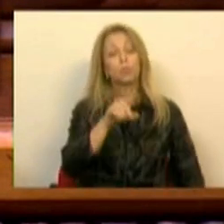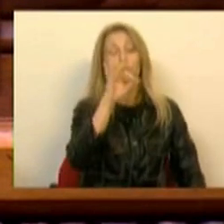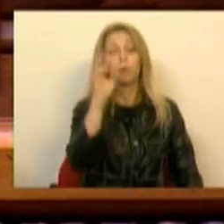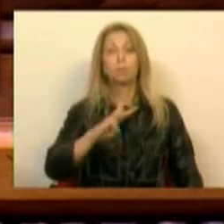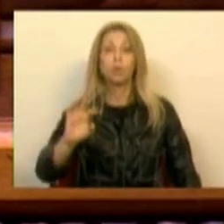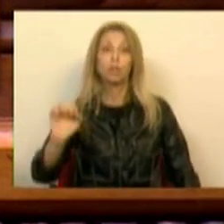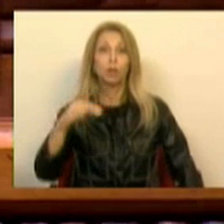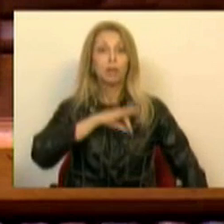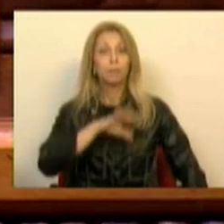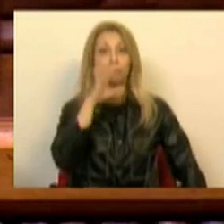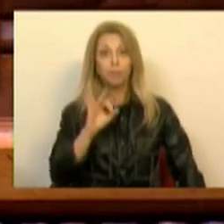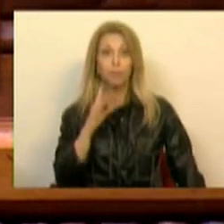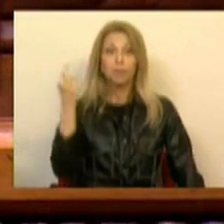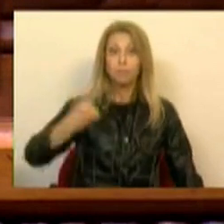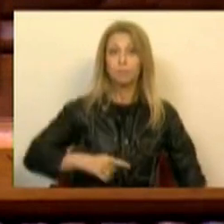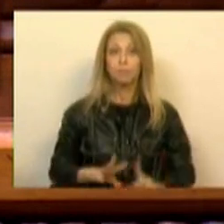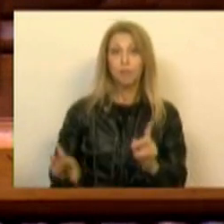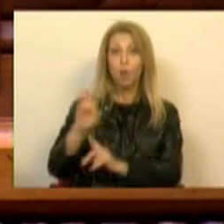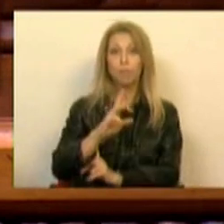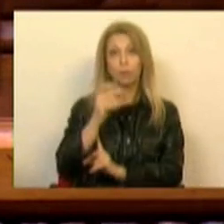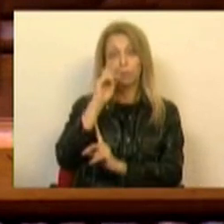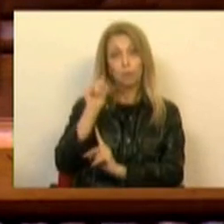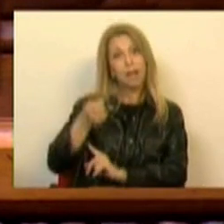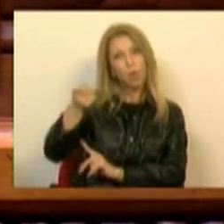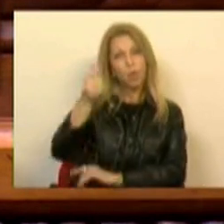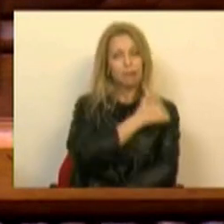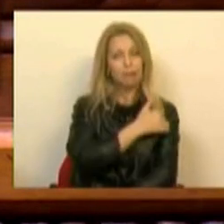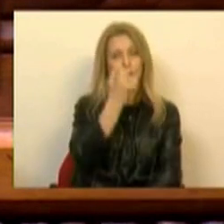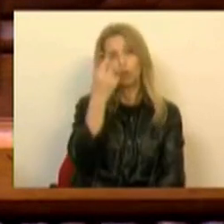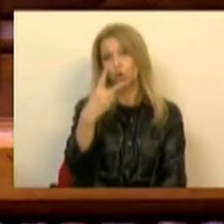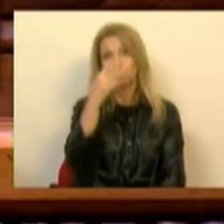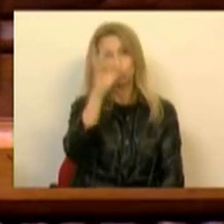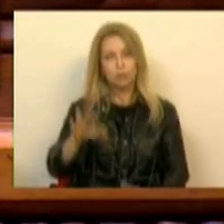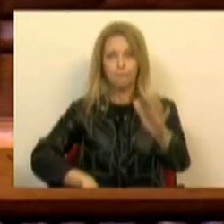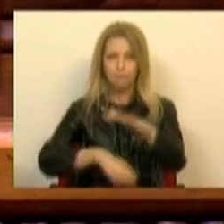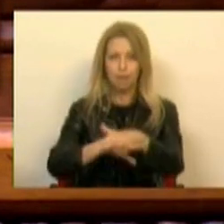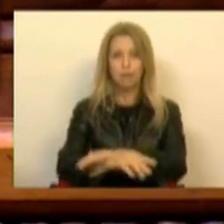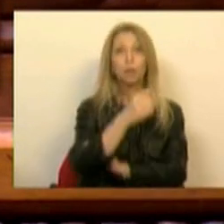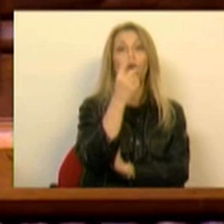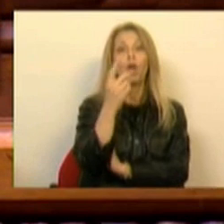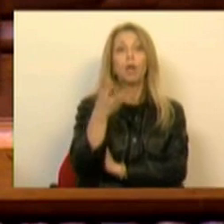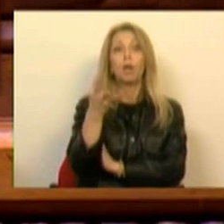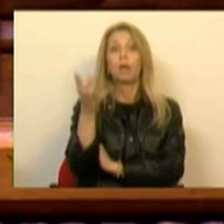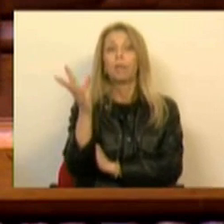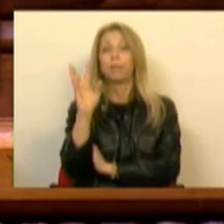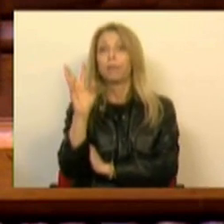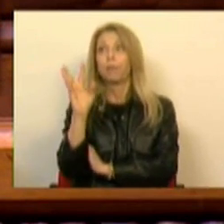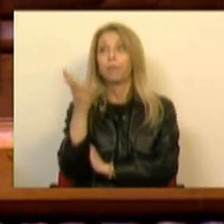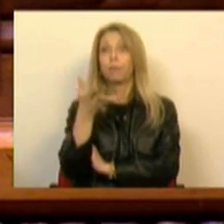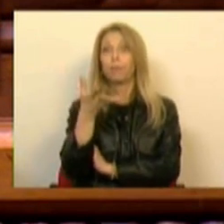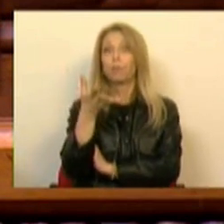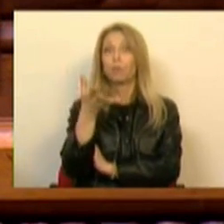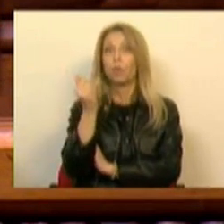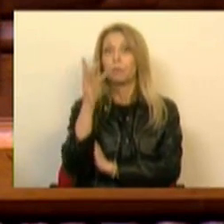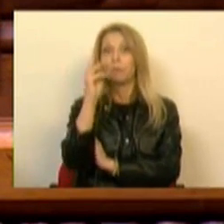famílias. Impôs-se a limitação de aumento de rendas a 2%. Reduziu-se de 13% para 6% o IVA aplicável aos consumos básicos de